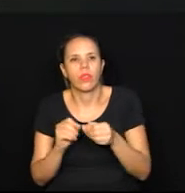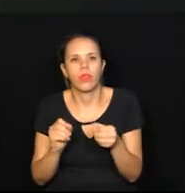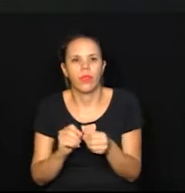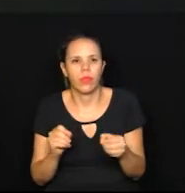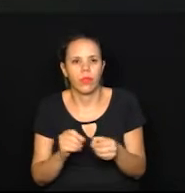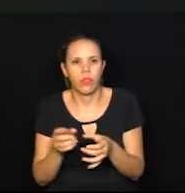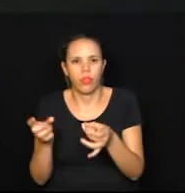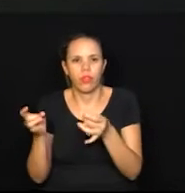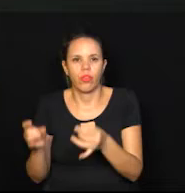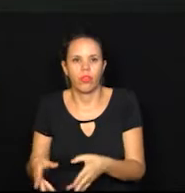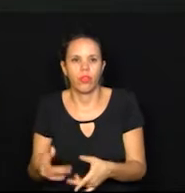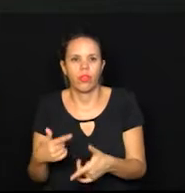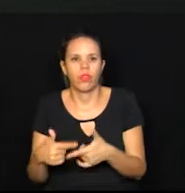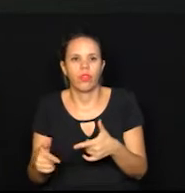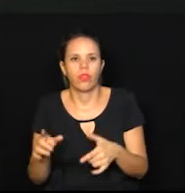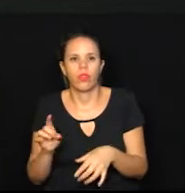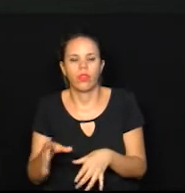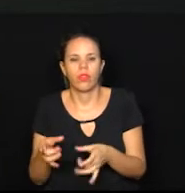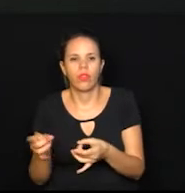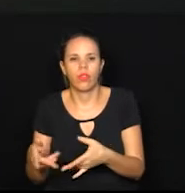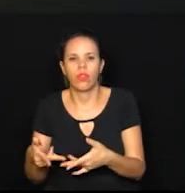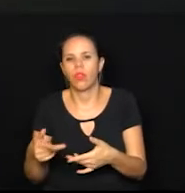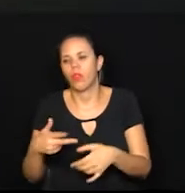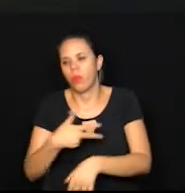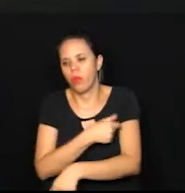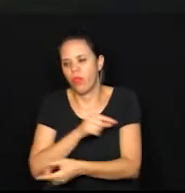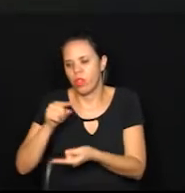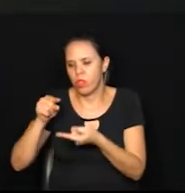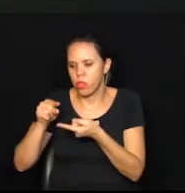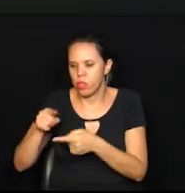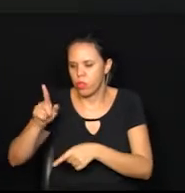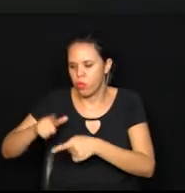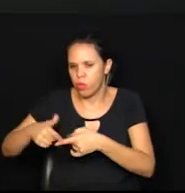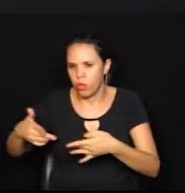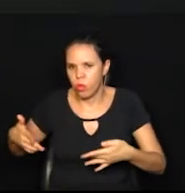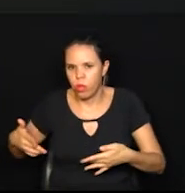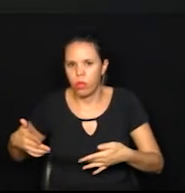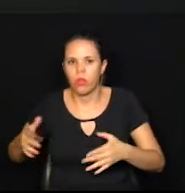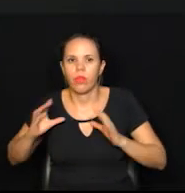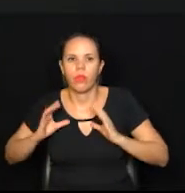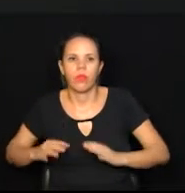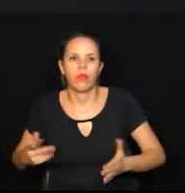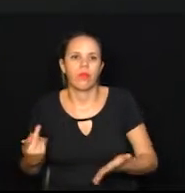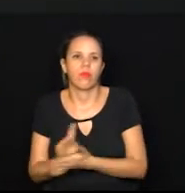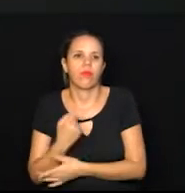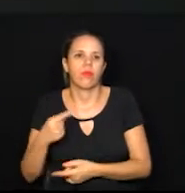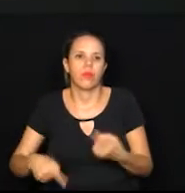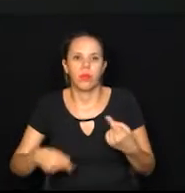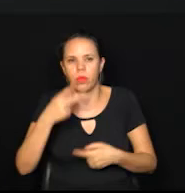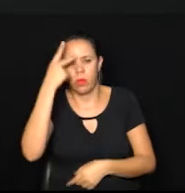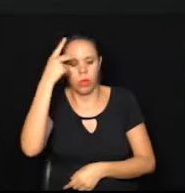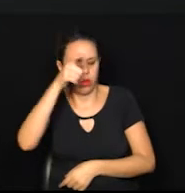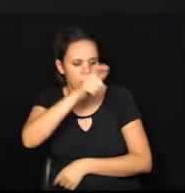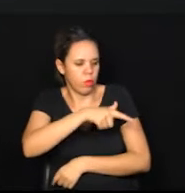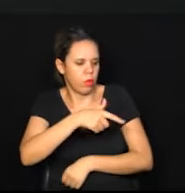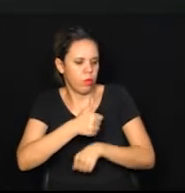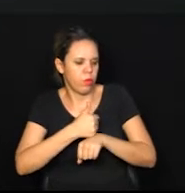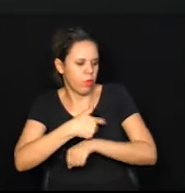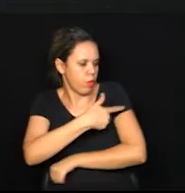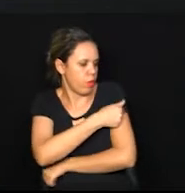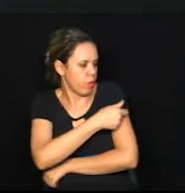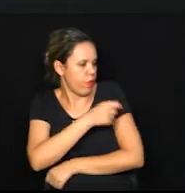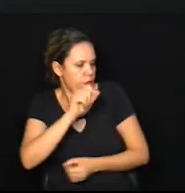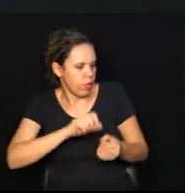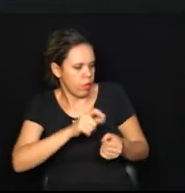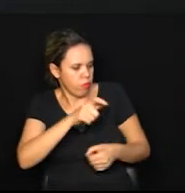o descarte de sobras de vacinas ou mesmo de conduta irregular da pessoa que está aplicando a vacina,